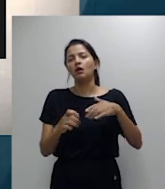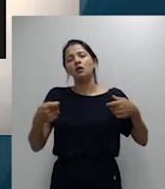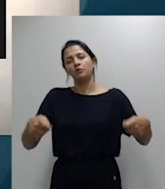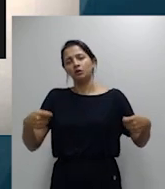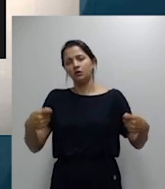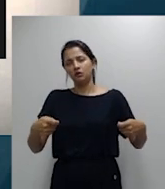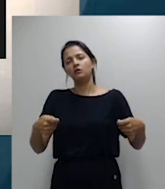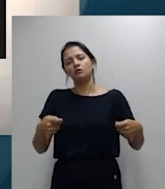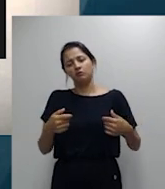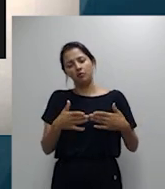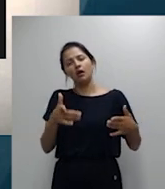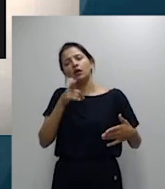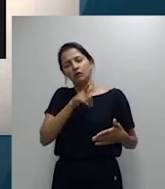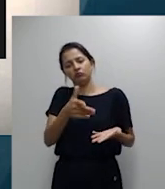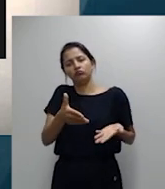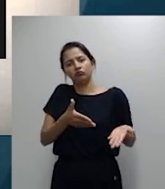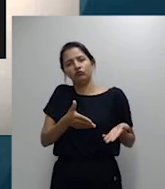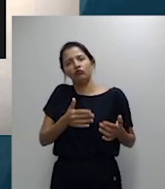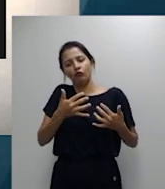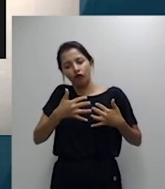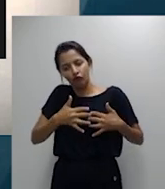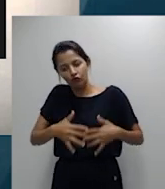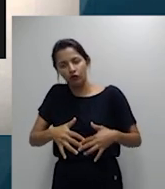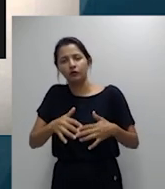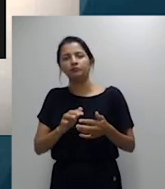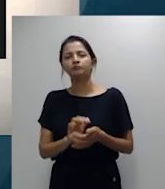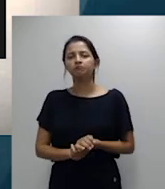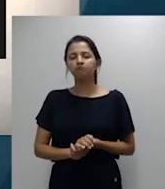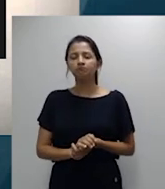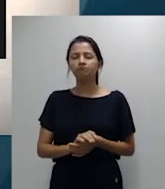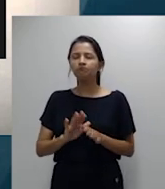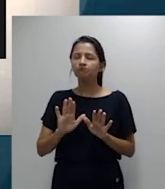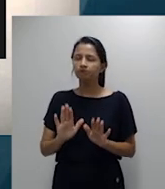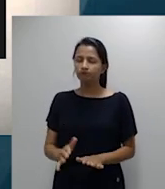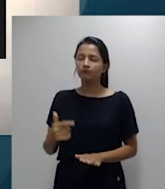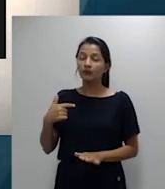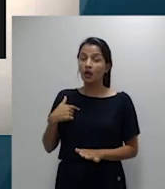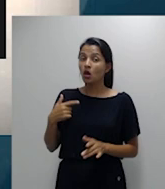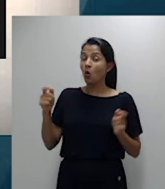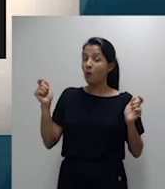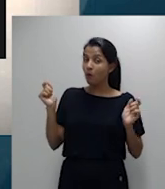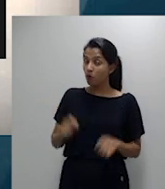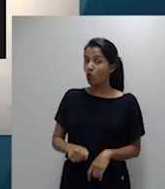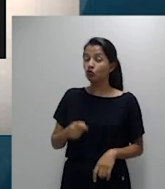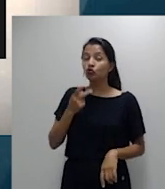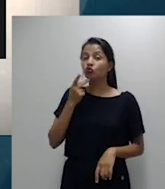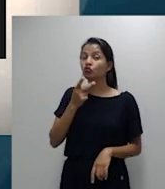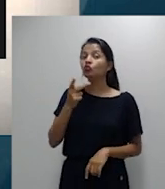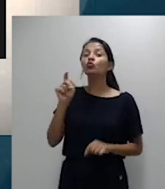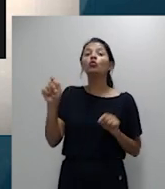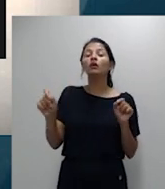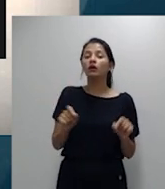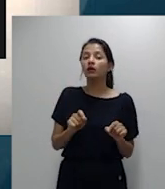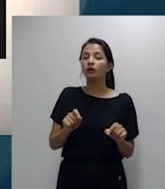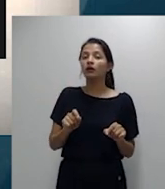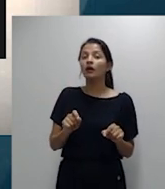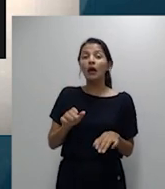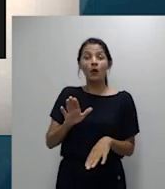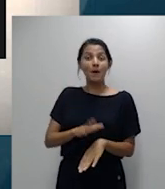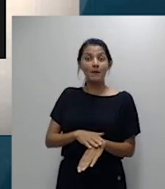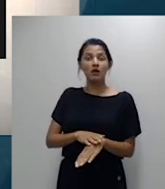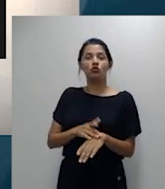atividade Desse modo é posso aqui apertar que quando se loca